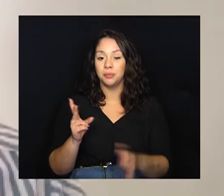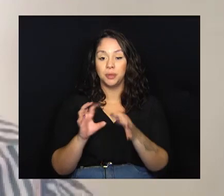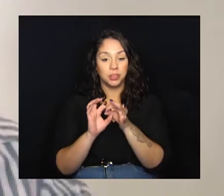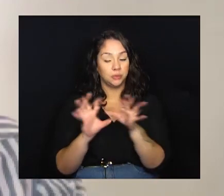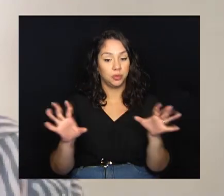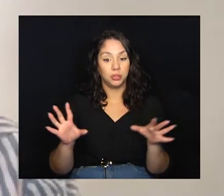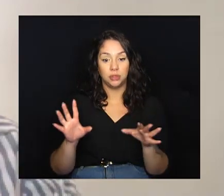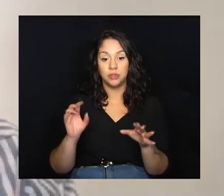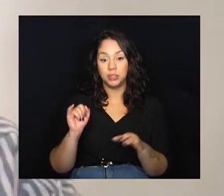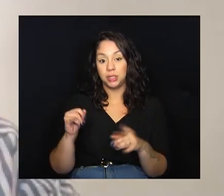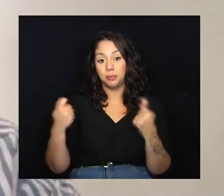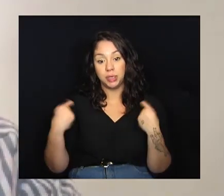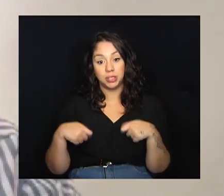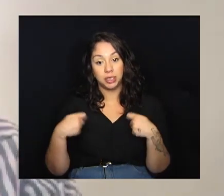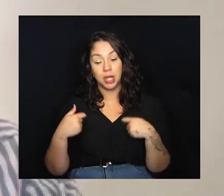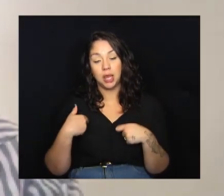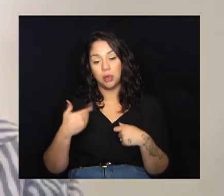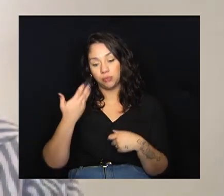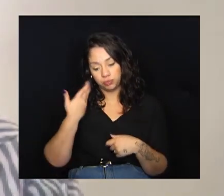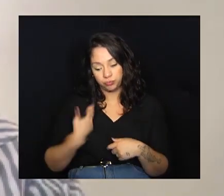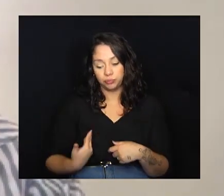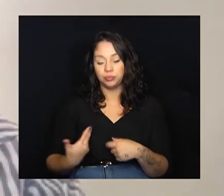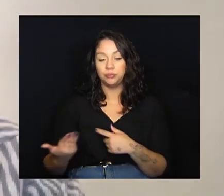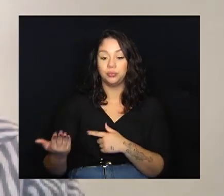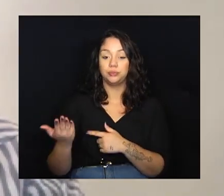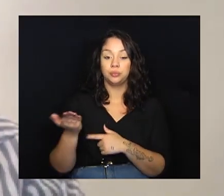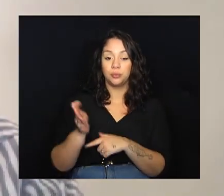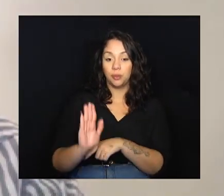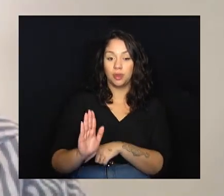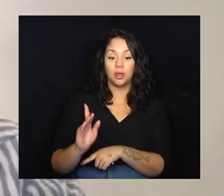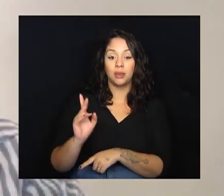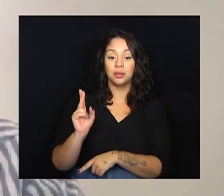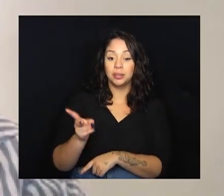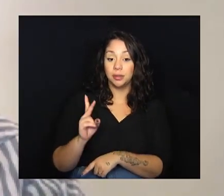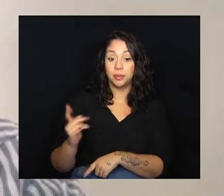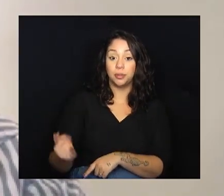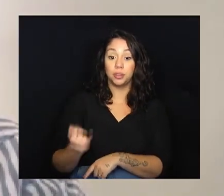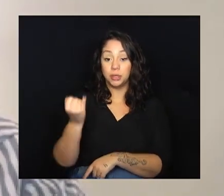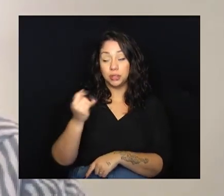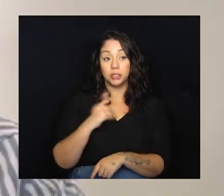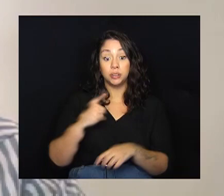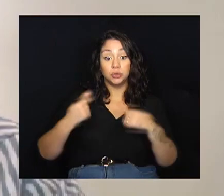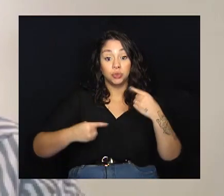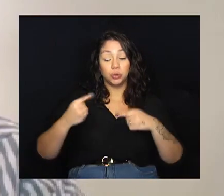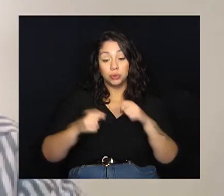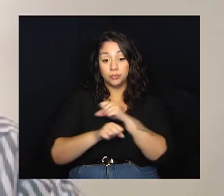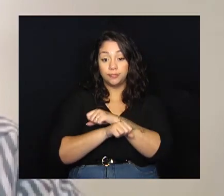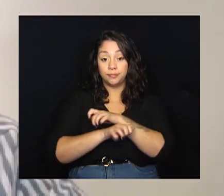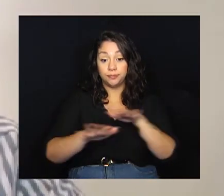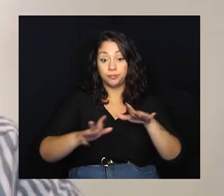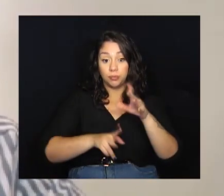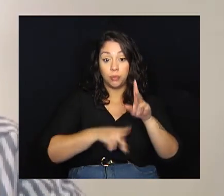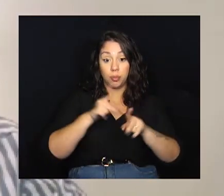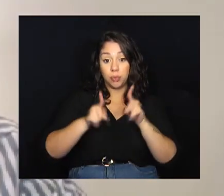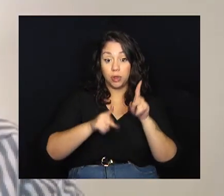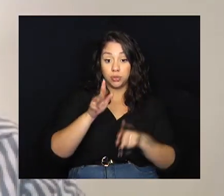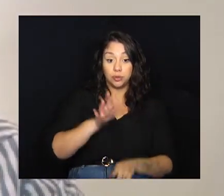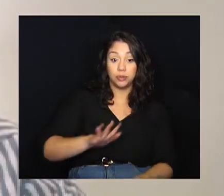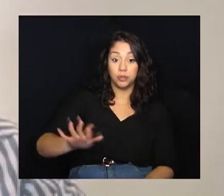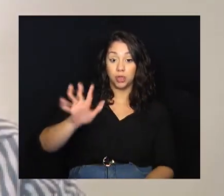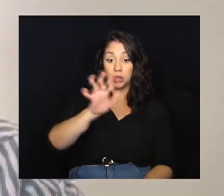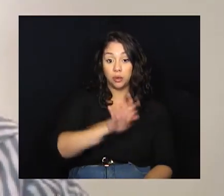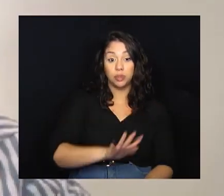eu tô aqui para ajudar vocês e eu acho que é super importante a gente ampliar essa discussão na população geral para as pessoas terem a noção